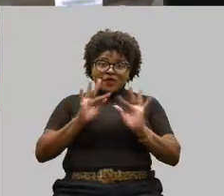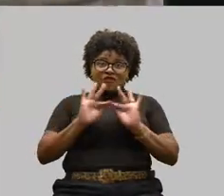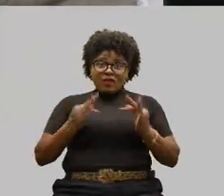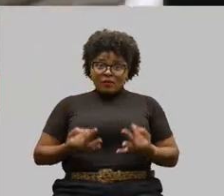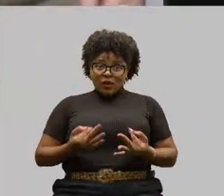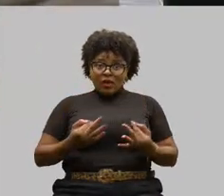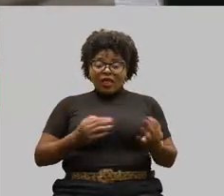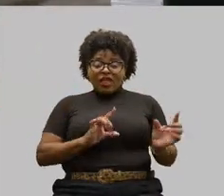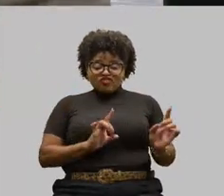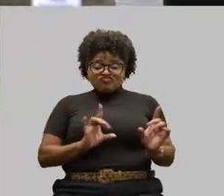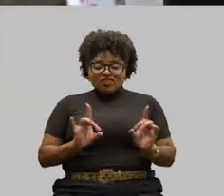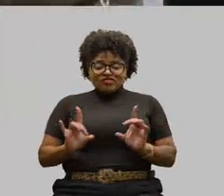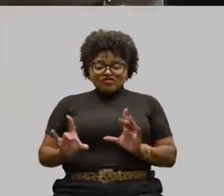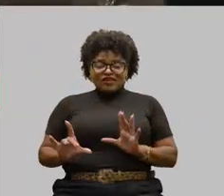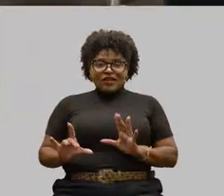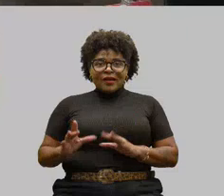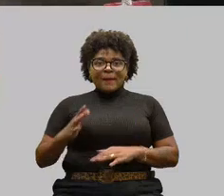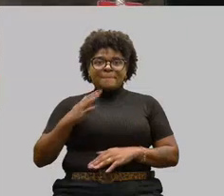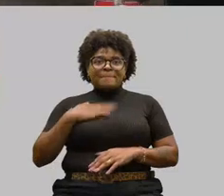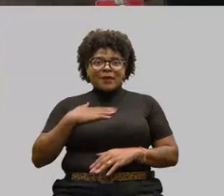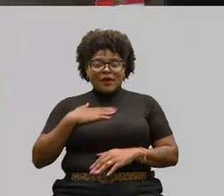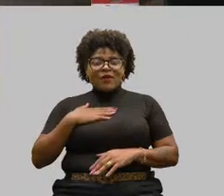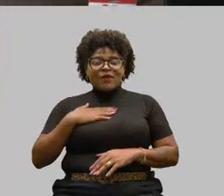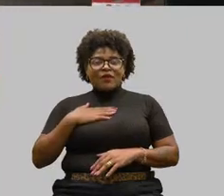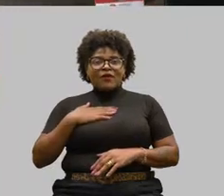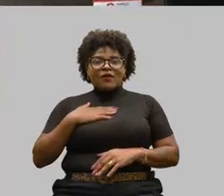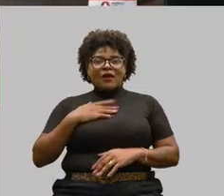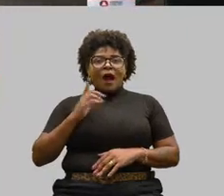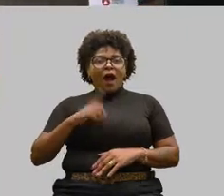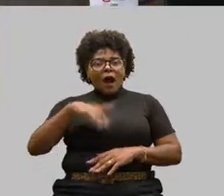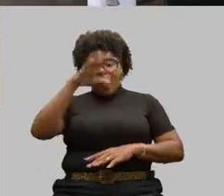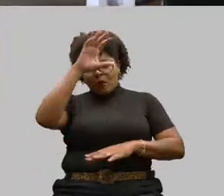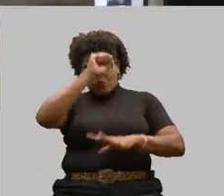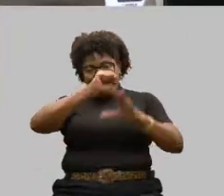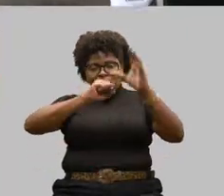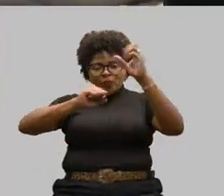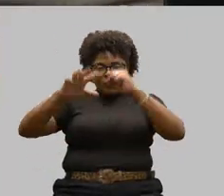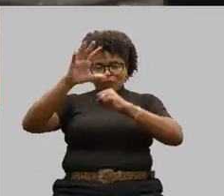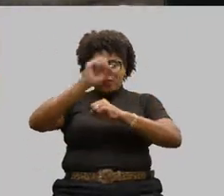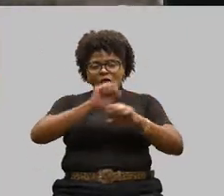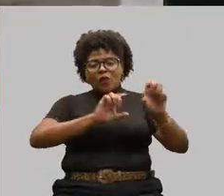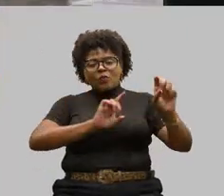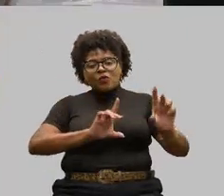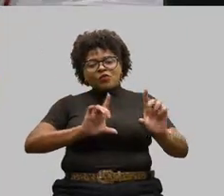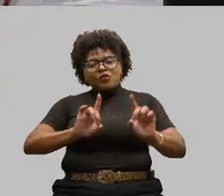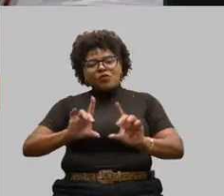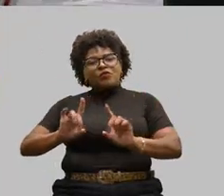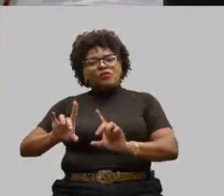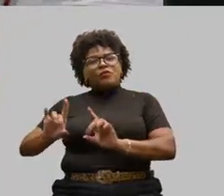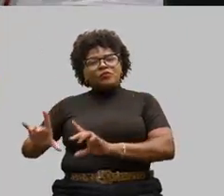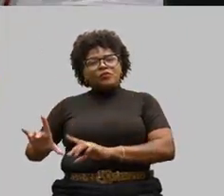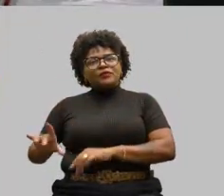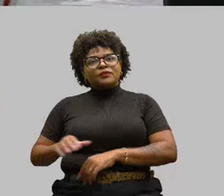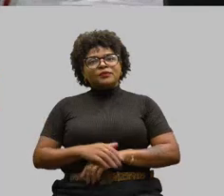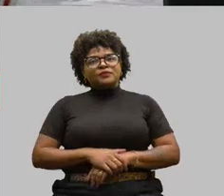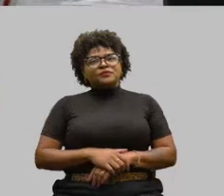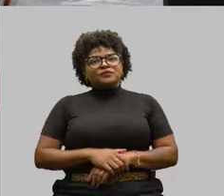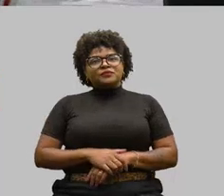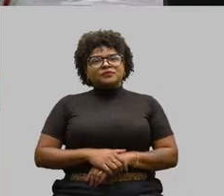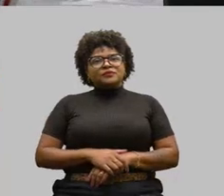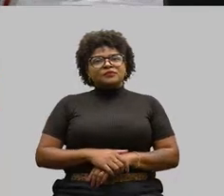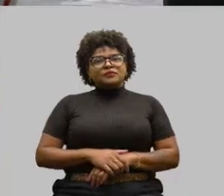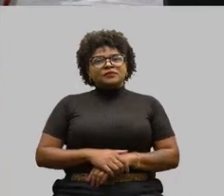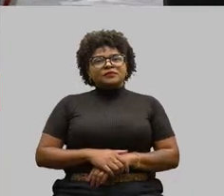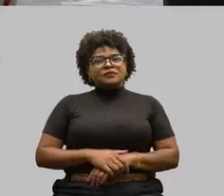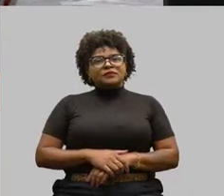cotidiano eu tenho uma vivência Um aprendizado a partir do meu dia a dia e